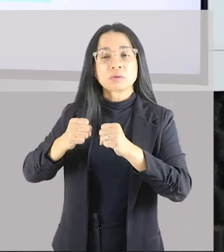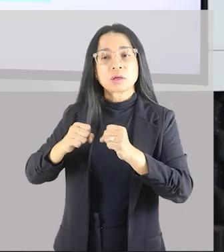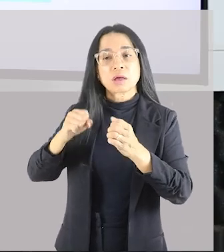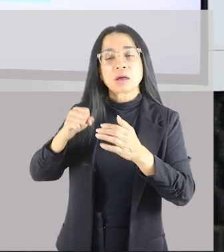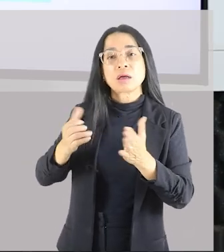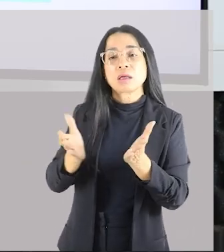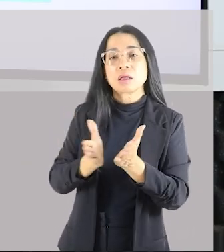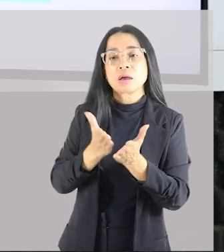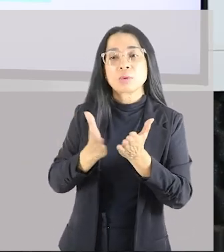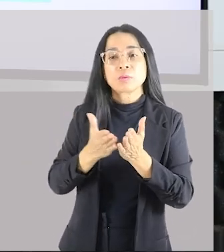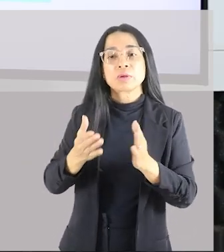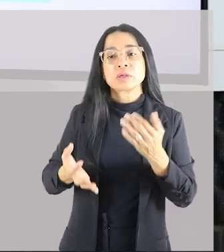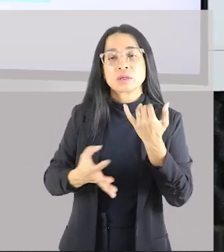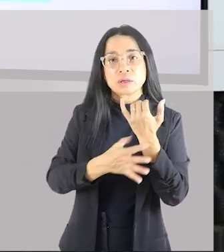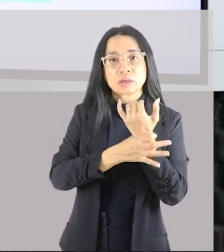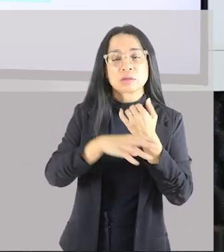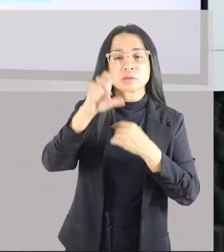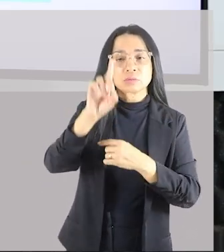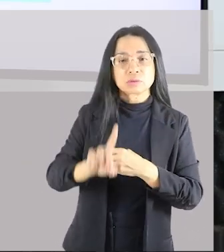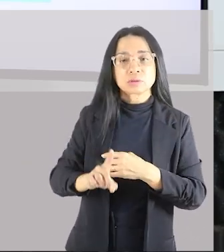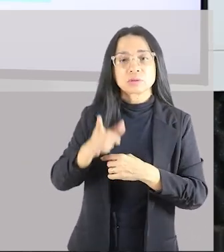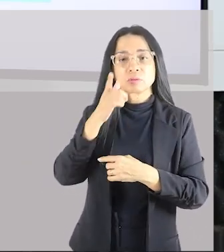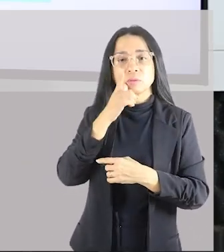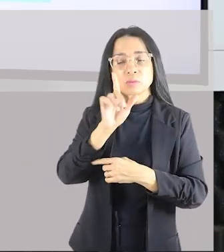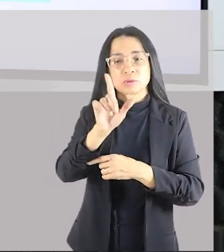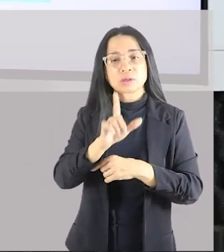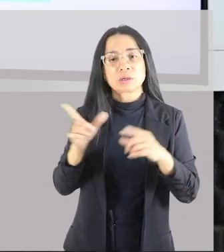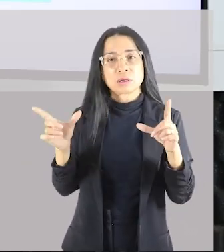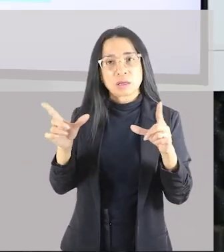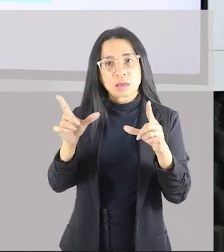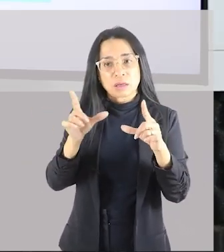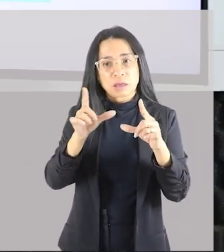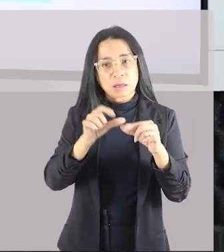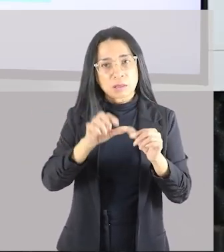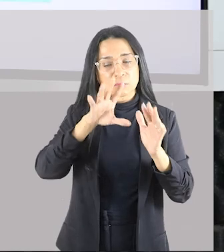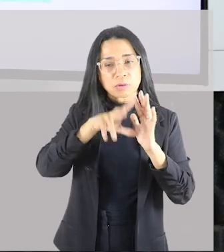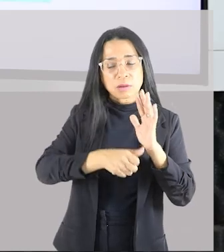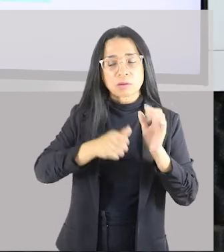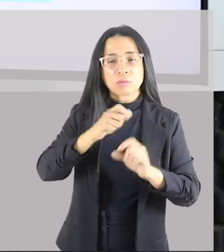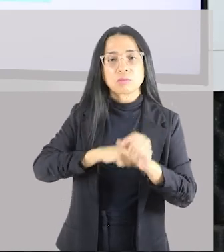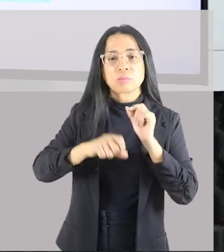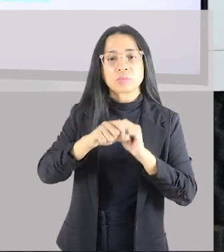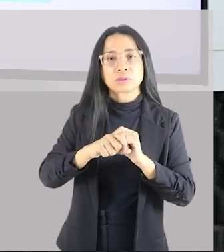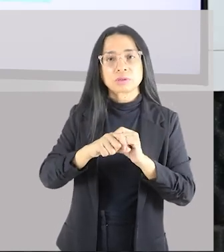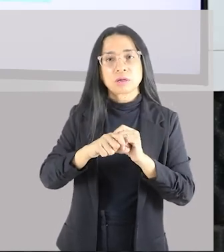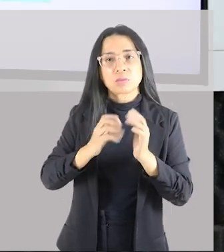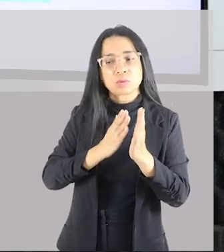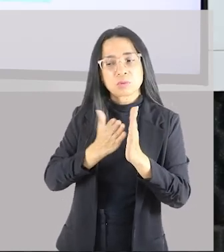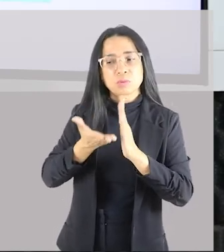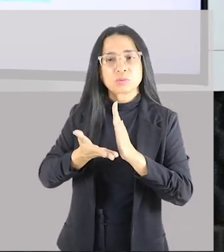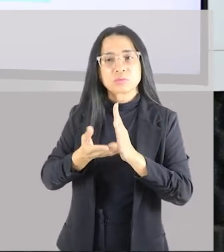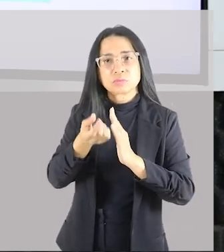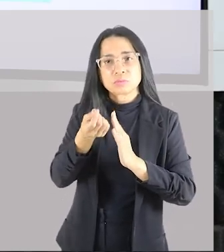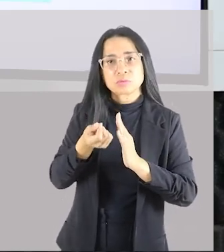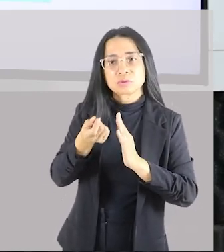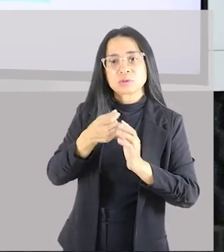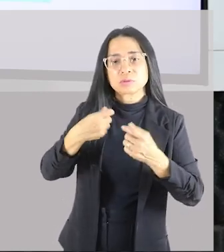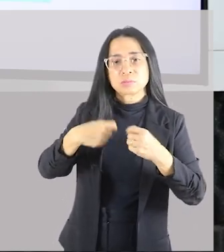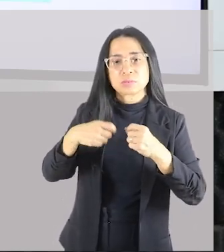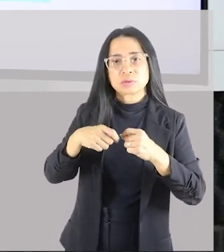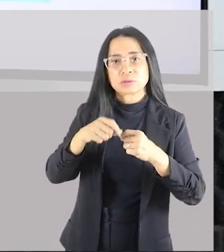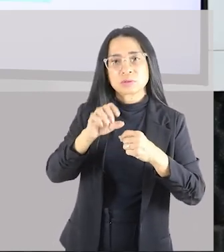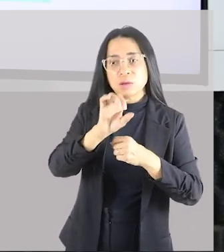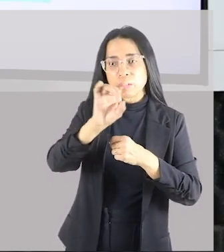garantia de direitos. A gente consegue reduzir aí a corrupção e os desvios das verbas necessárias para